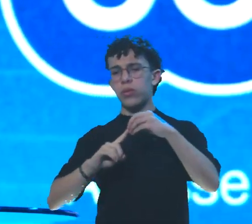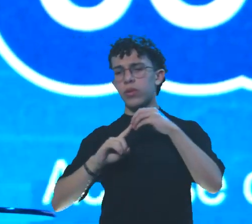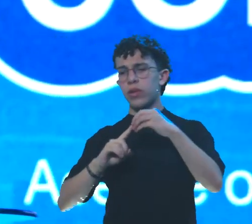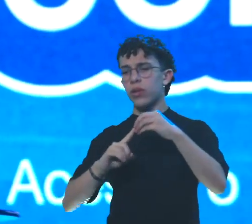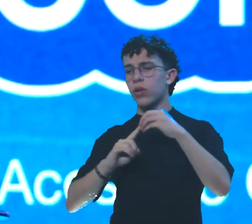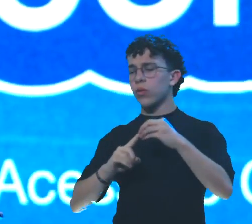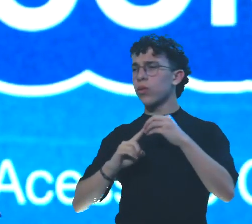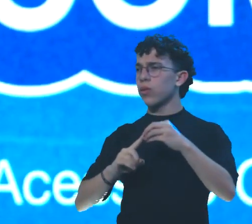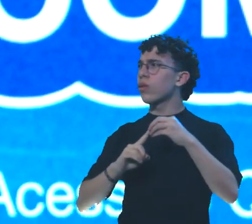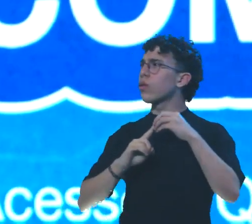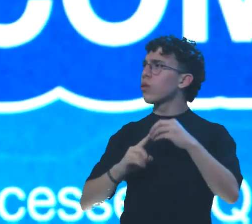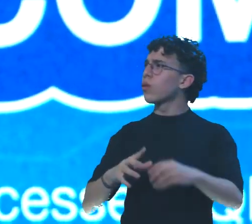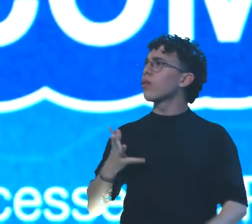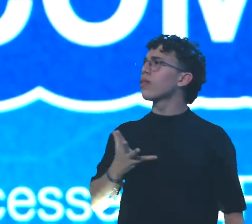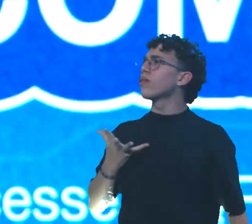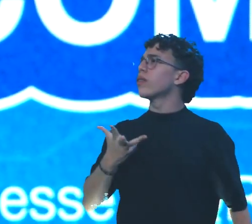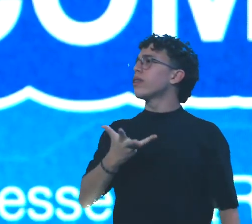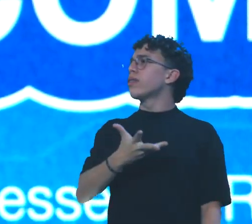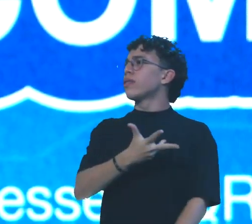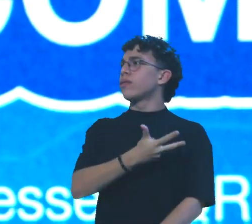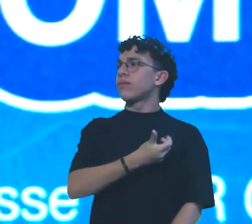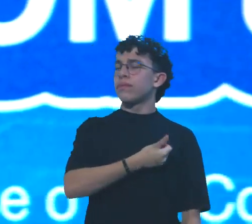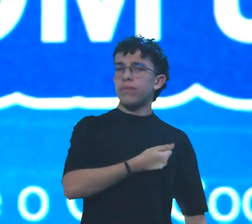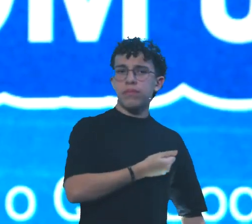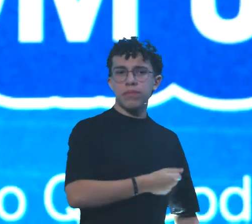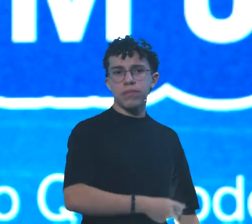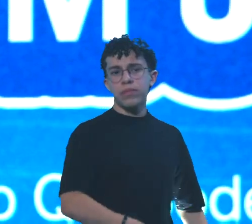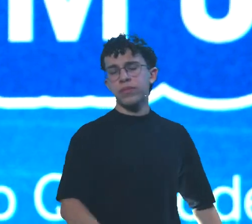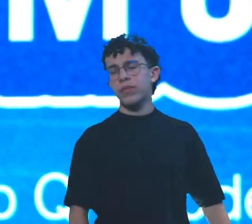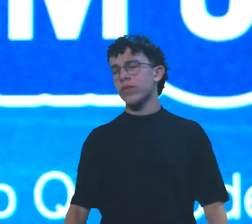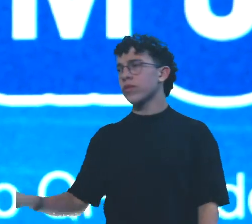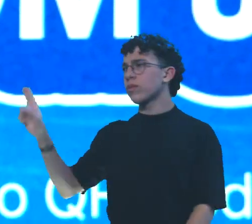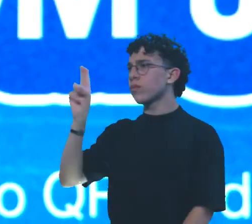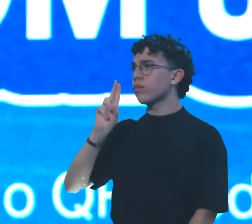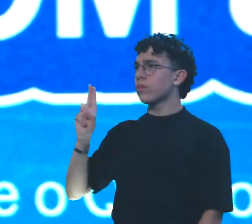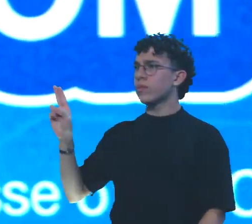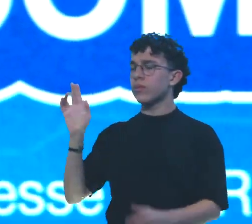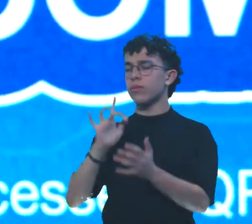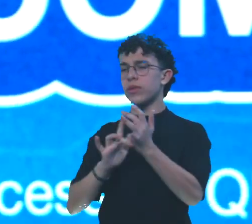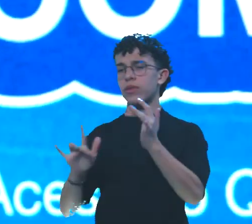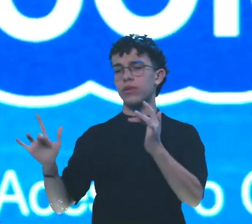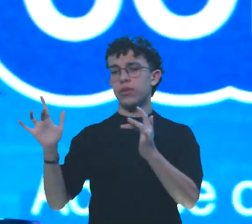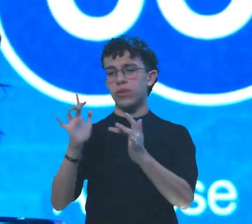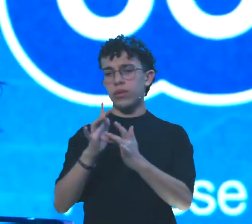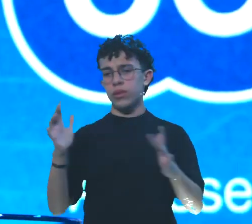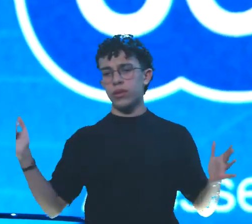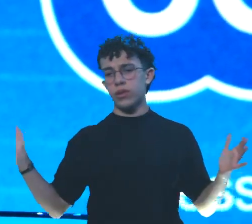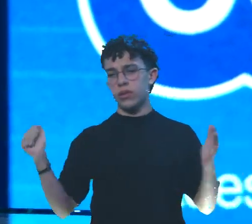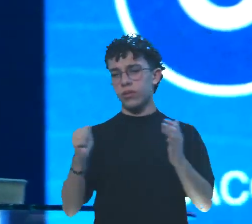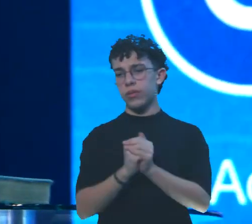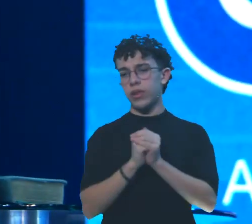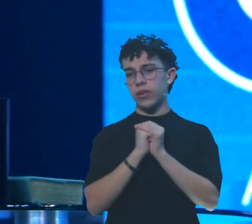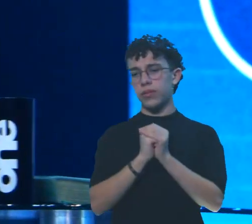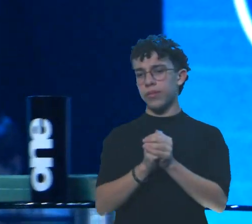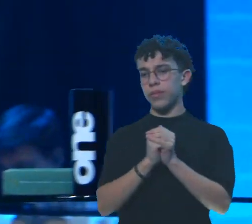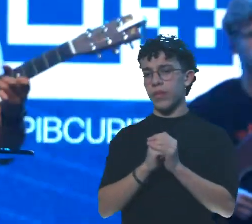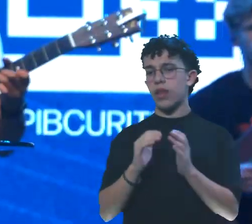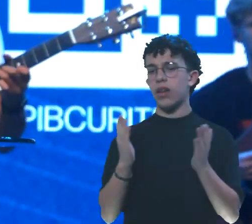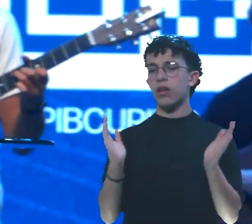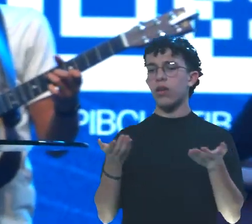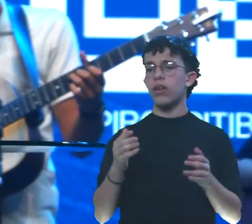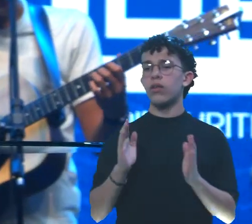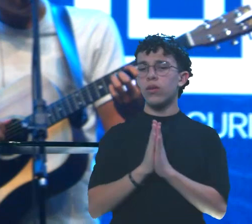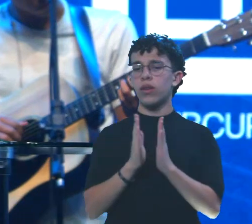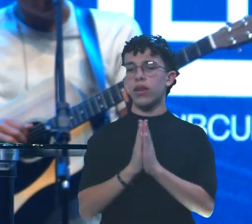e suficiente Salvador. Em nome de Jesus. Amém. Vou orar por